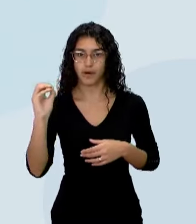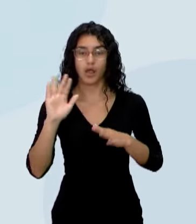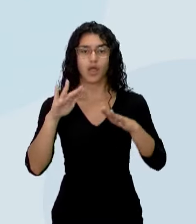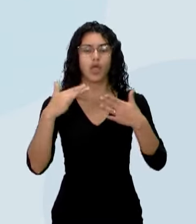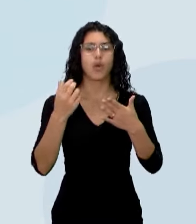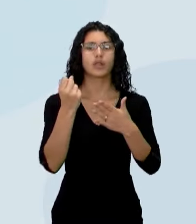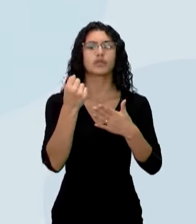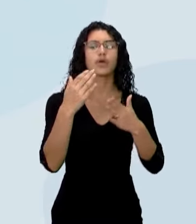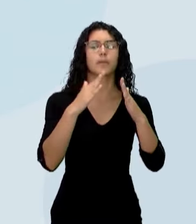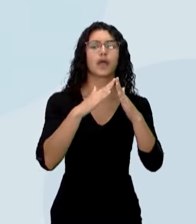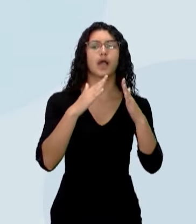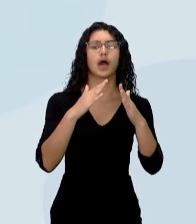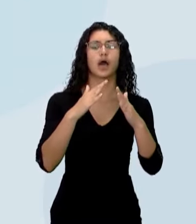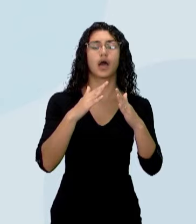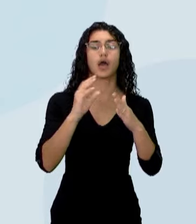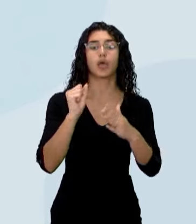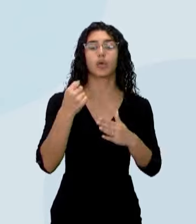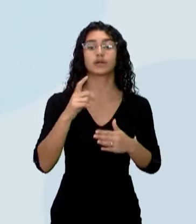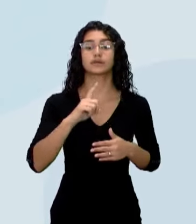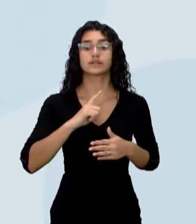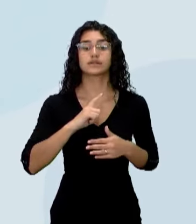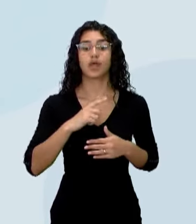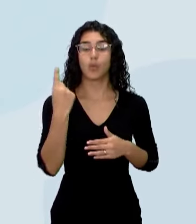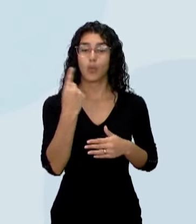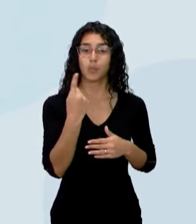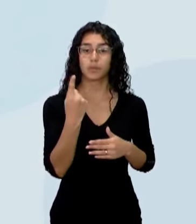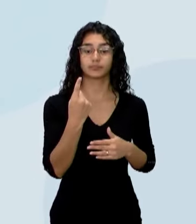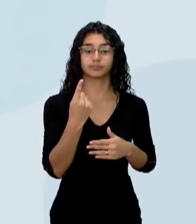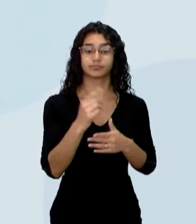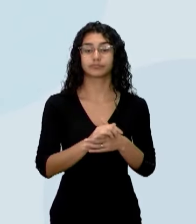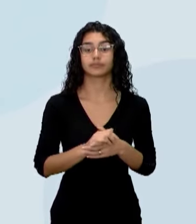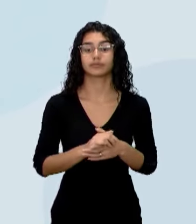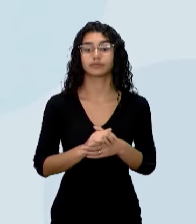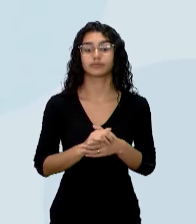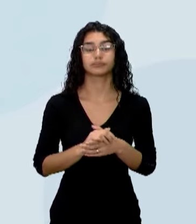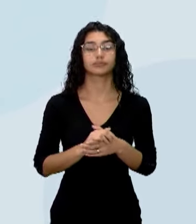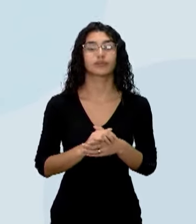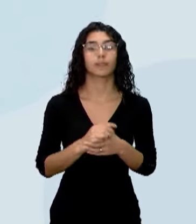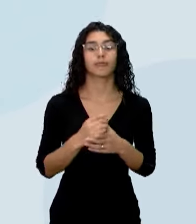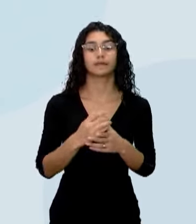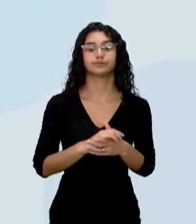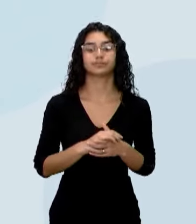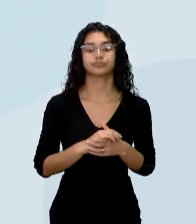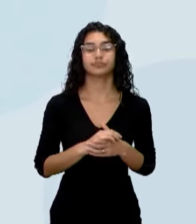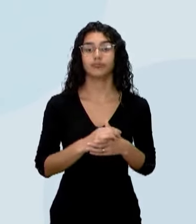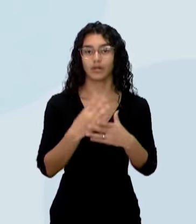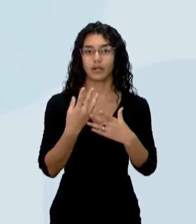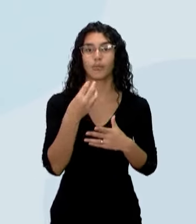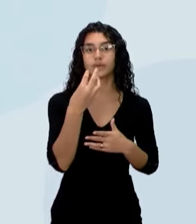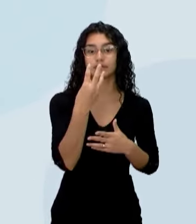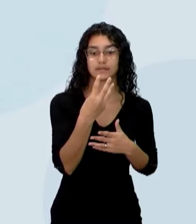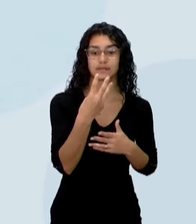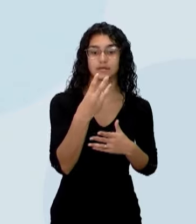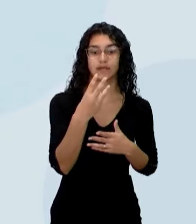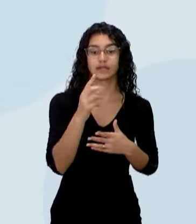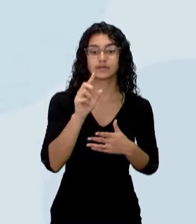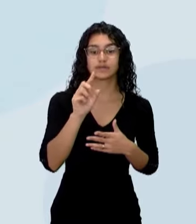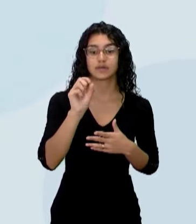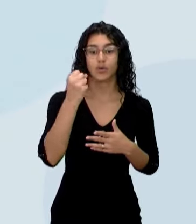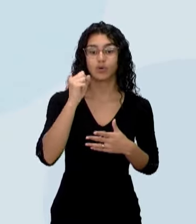ao todo eu tenho? Uma só. Uma casa, né? 8 décimos. Então, eu coloco aqui uma casinha